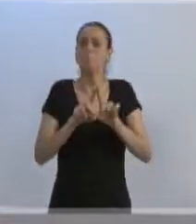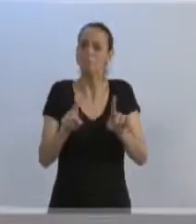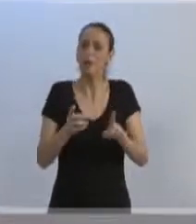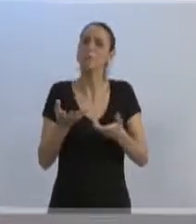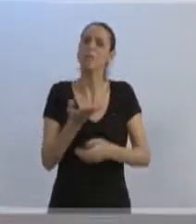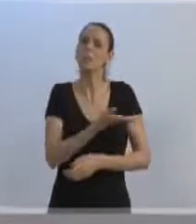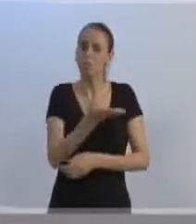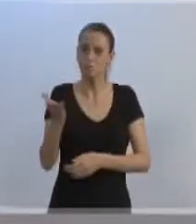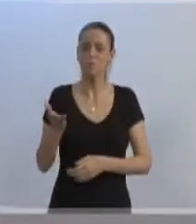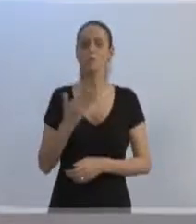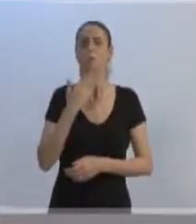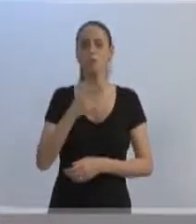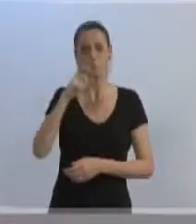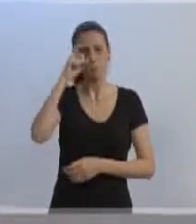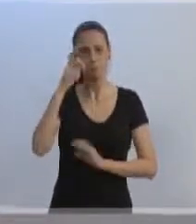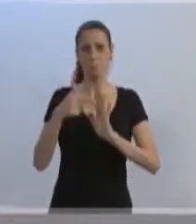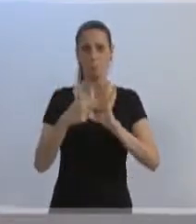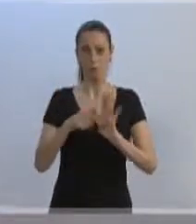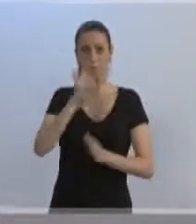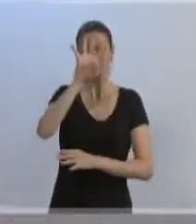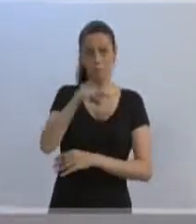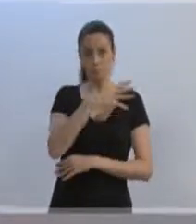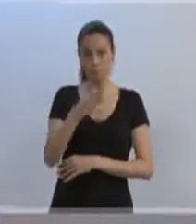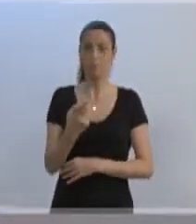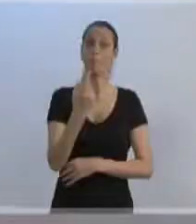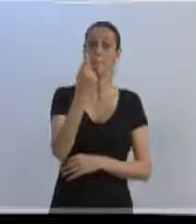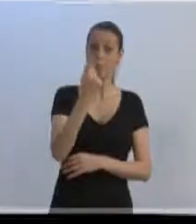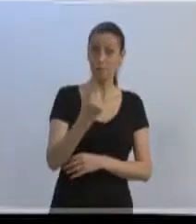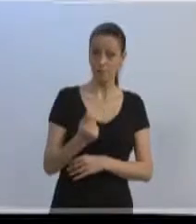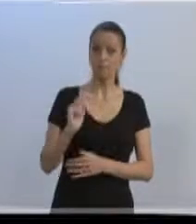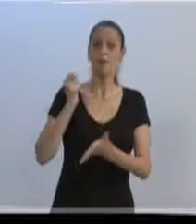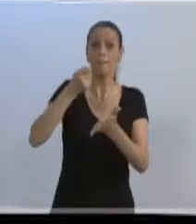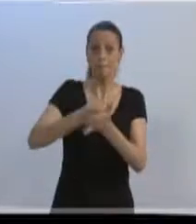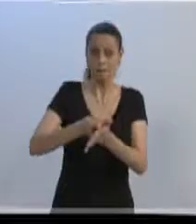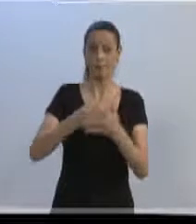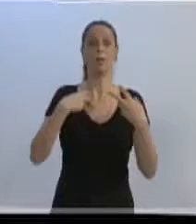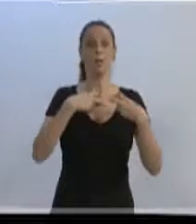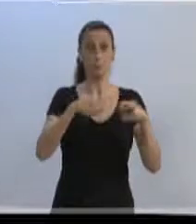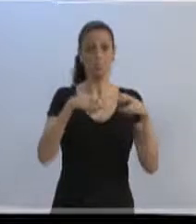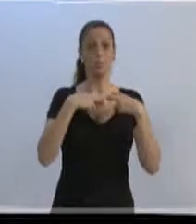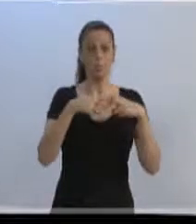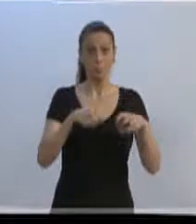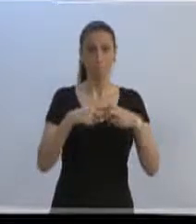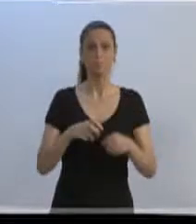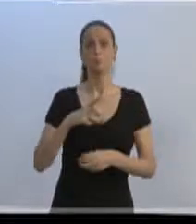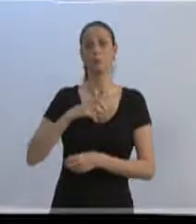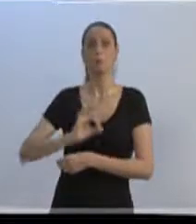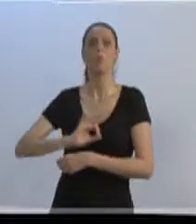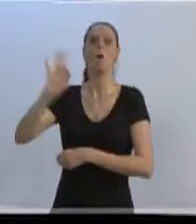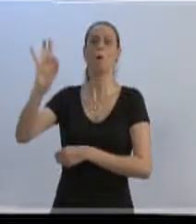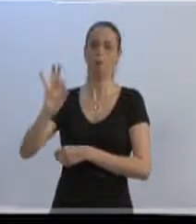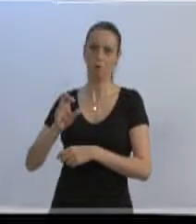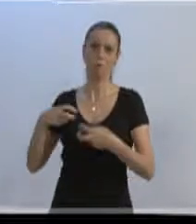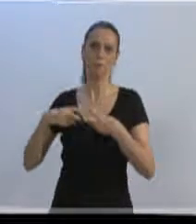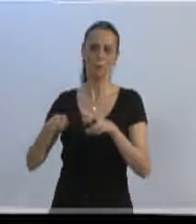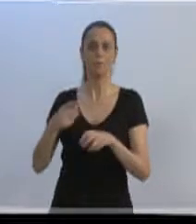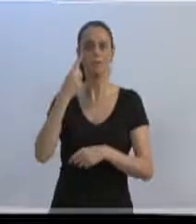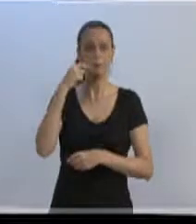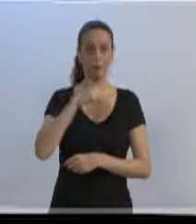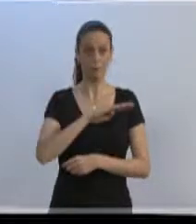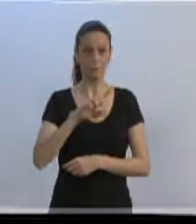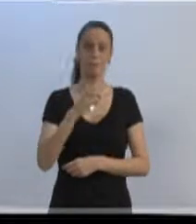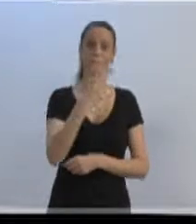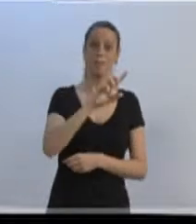olha que isso ele pudesse voltar fez uma tabelinha dos preços das passagens acção os novos mais aos novos ônibus enfim o preço aqui blumenau